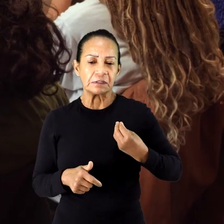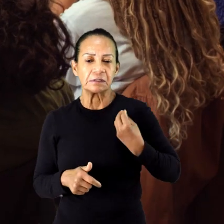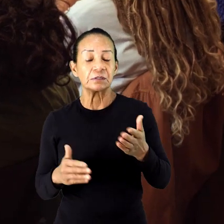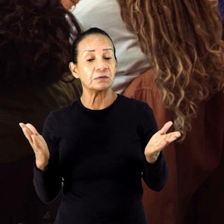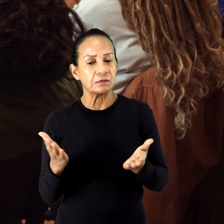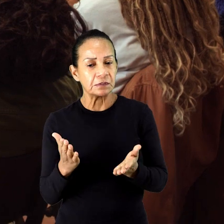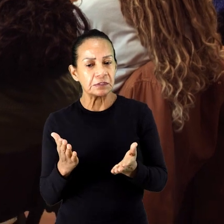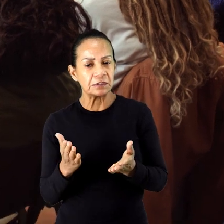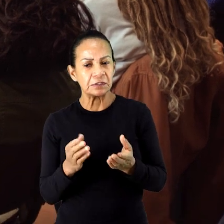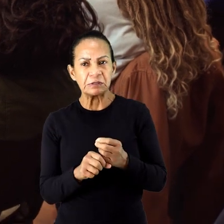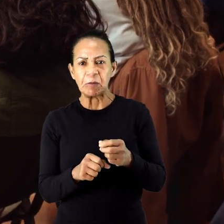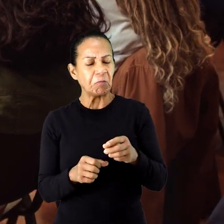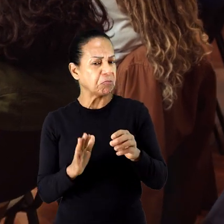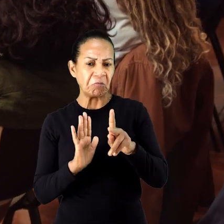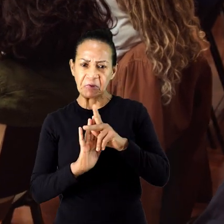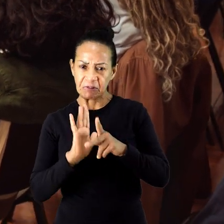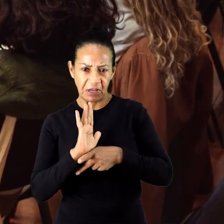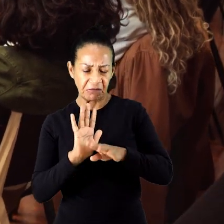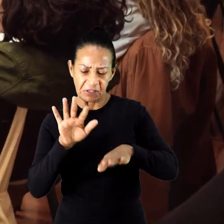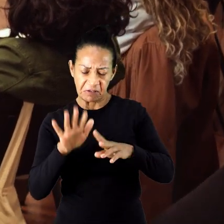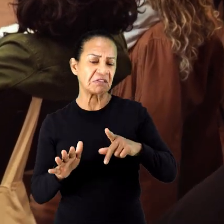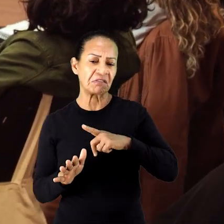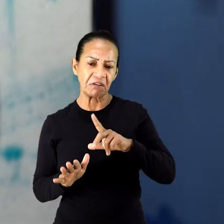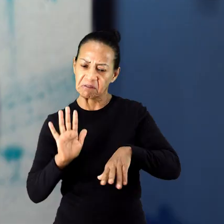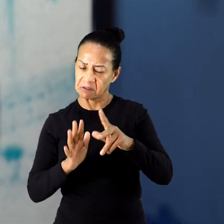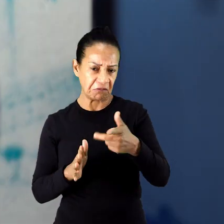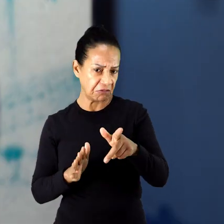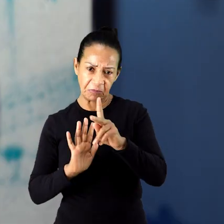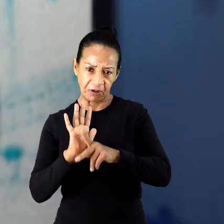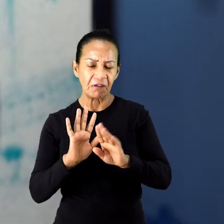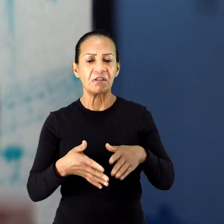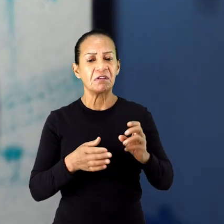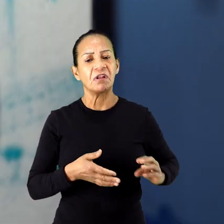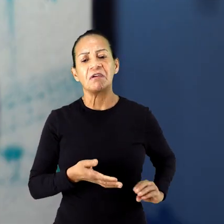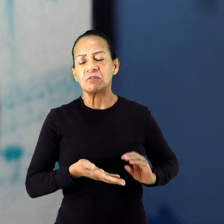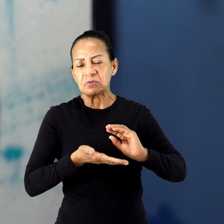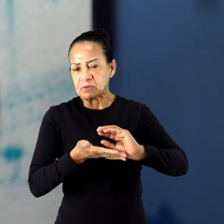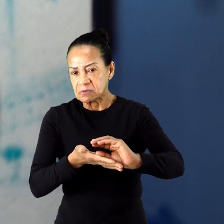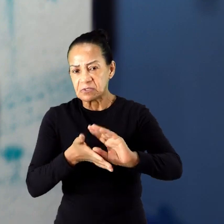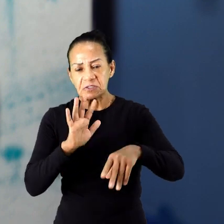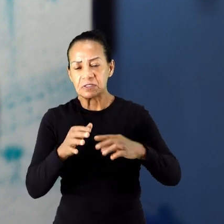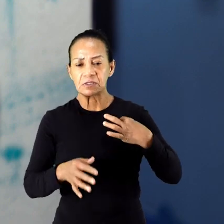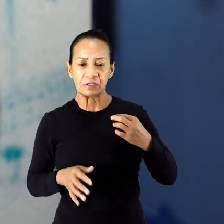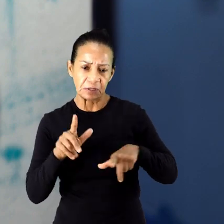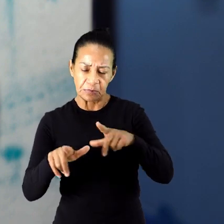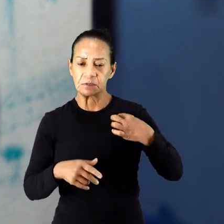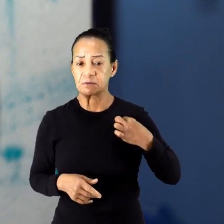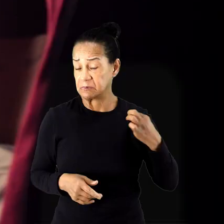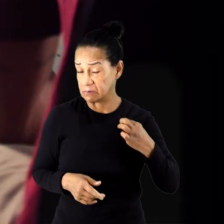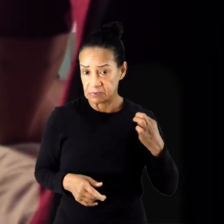para estar presente hoje. Ano tem projeto, ano não tem. Às vezes estão recebendo uma ajuda de custo, às vezes estão